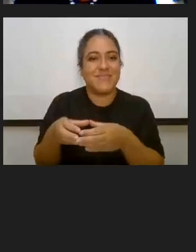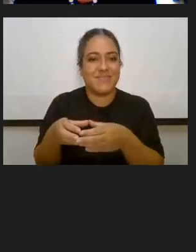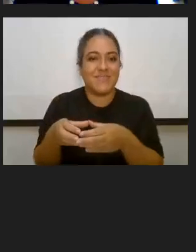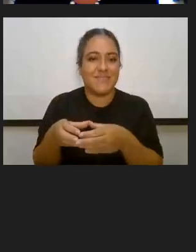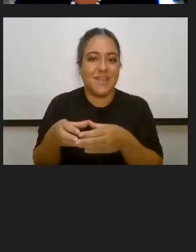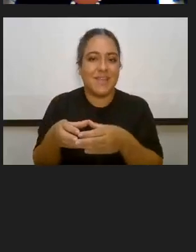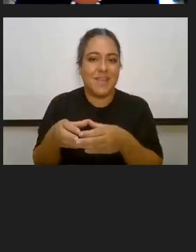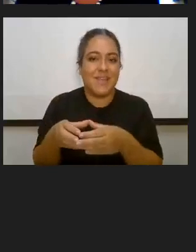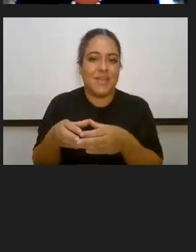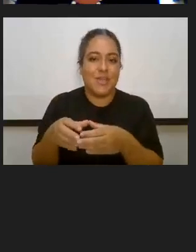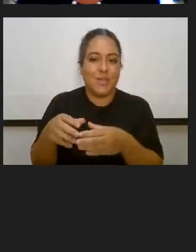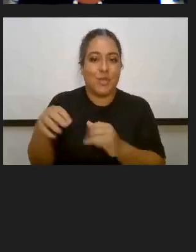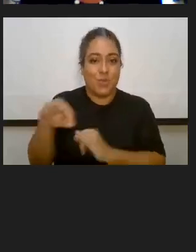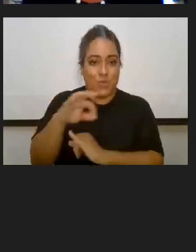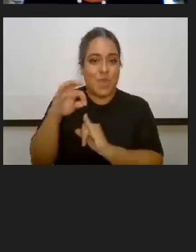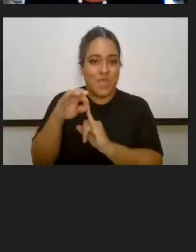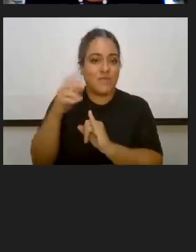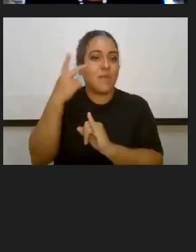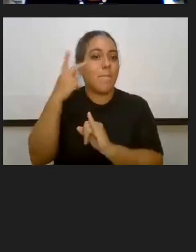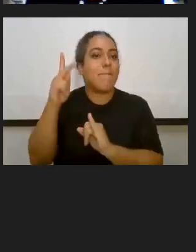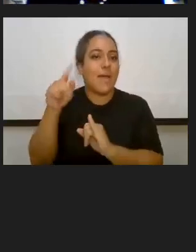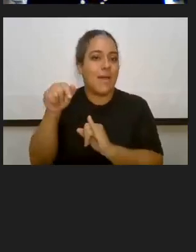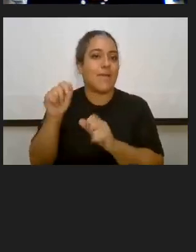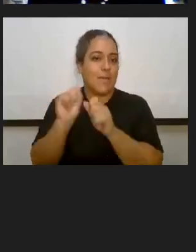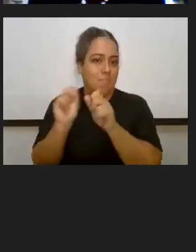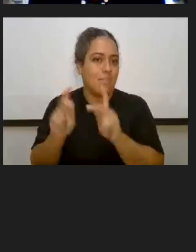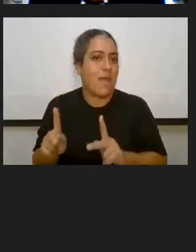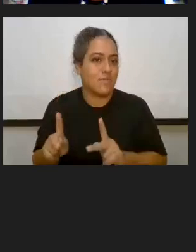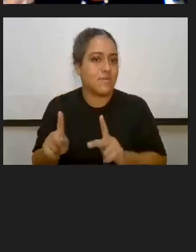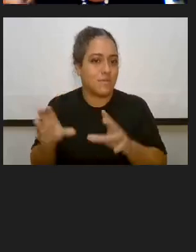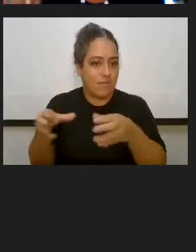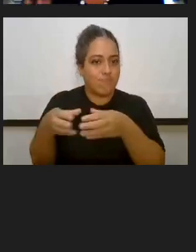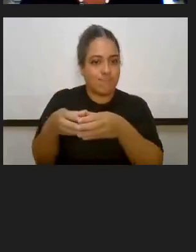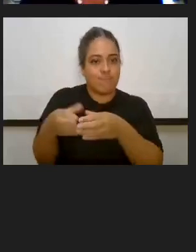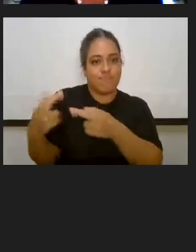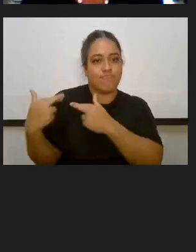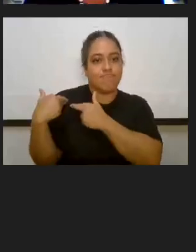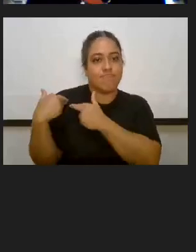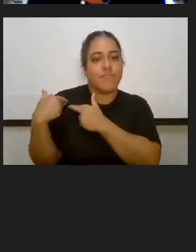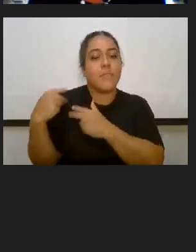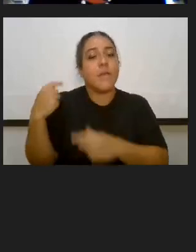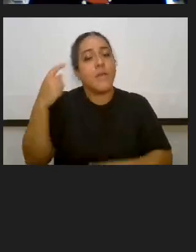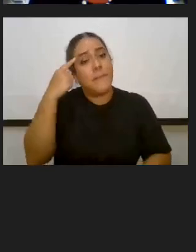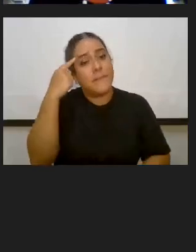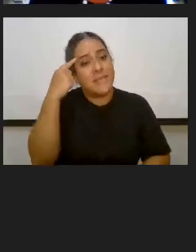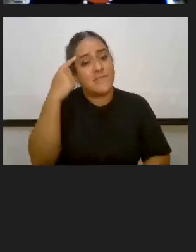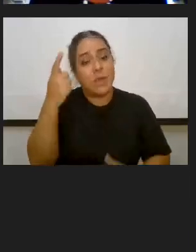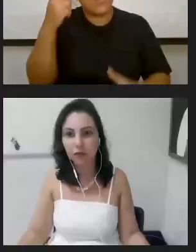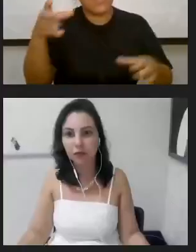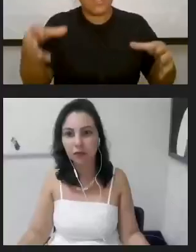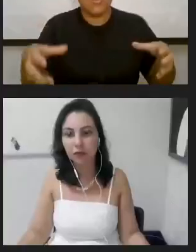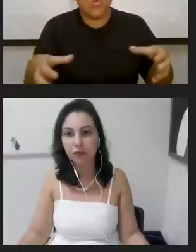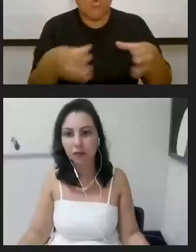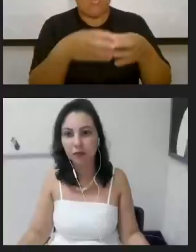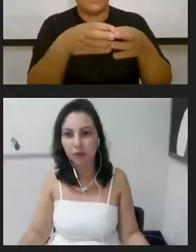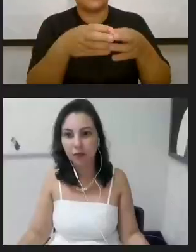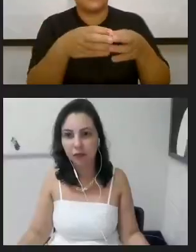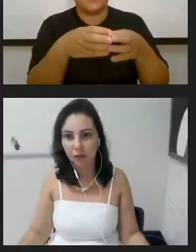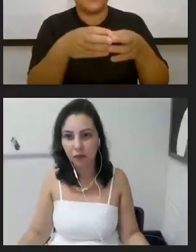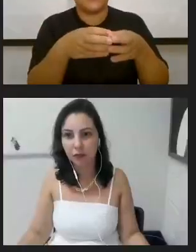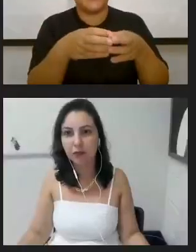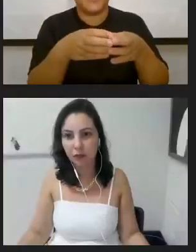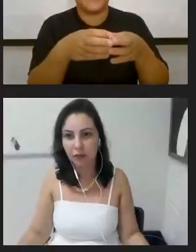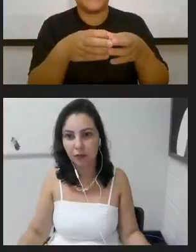do IFES pela Paz, que é a ideia de se pensar coletivamente. E aí a